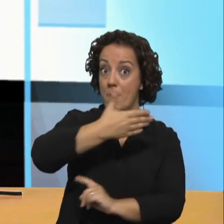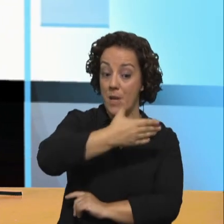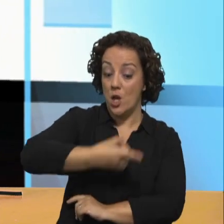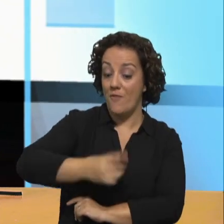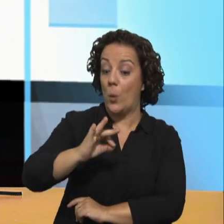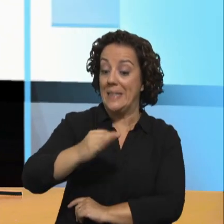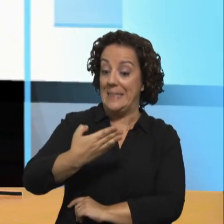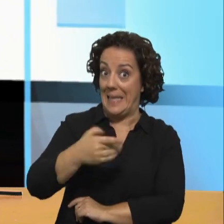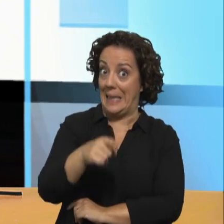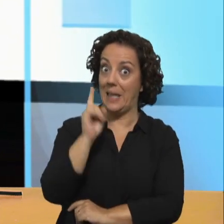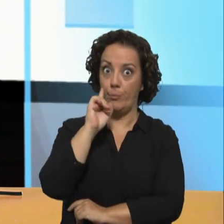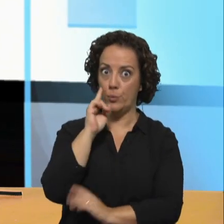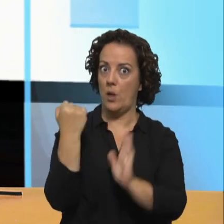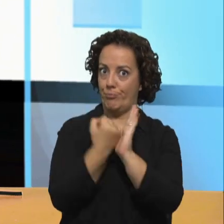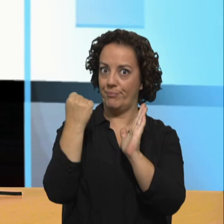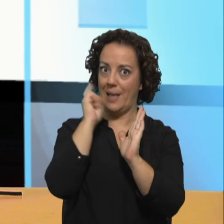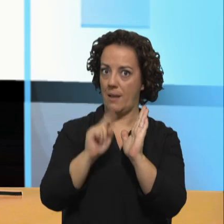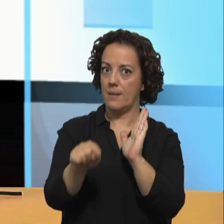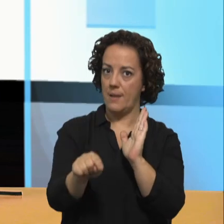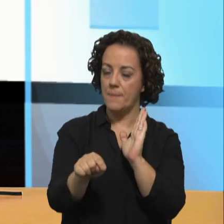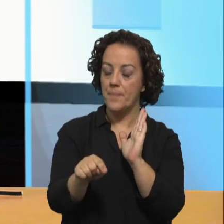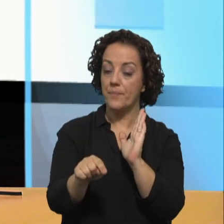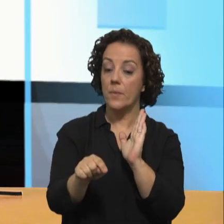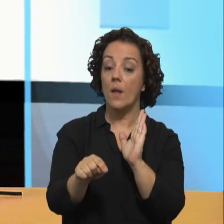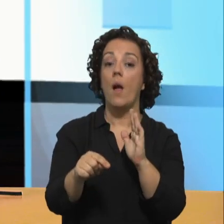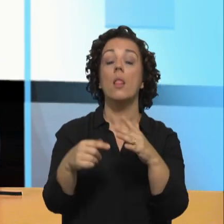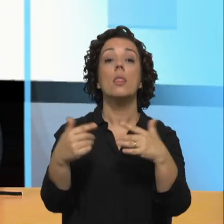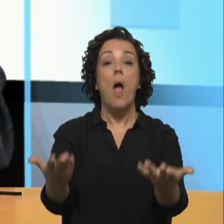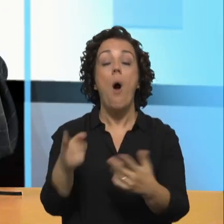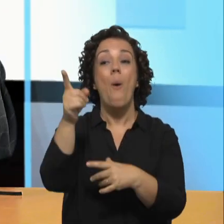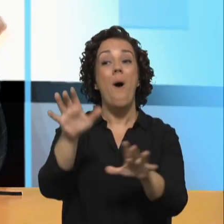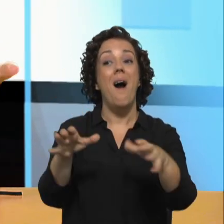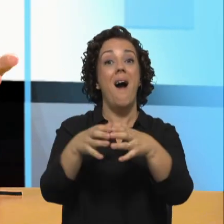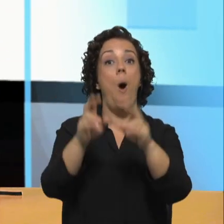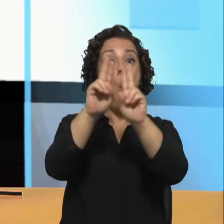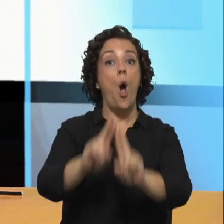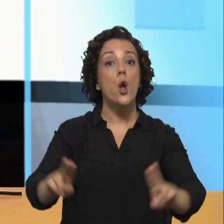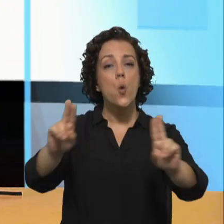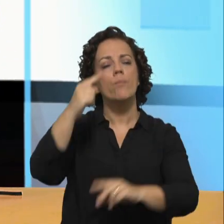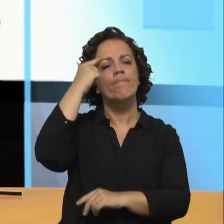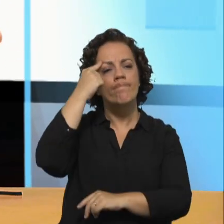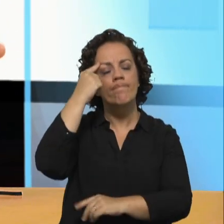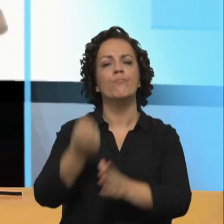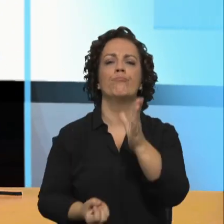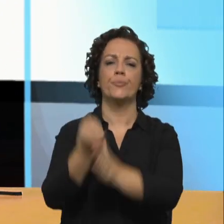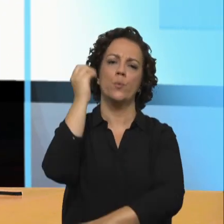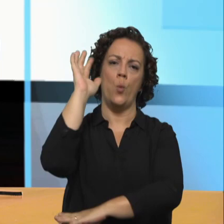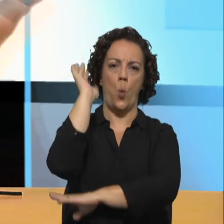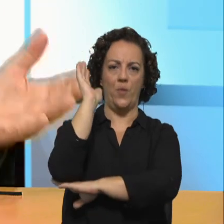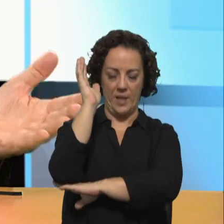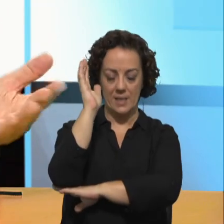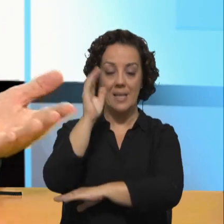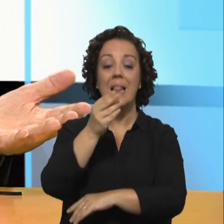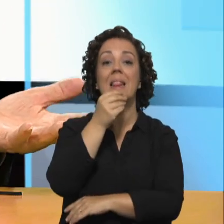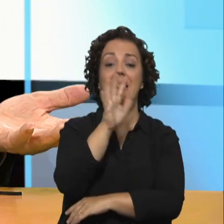1947, que é a data importante, as Nações Unidas decidem estabelecer uma conferência a divisão do